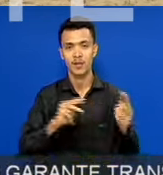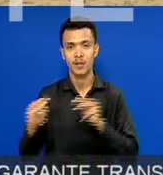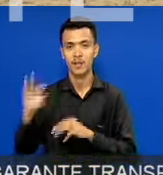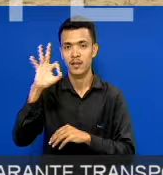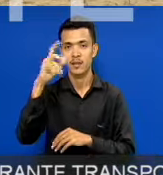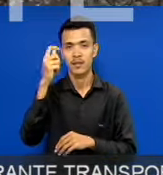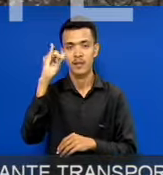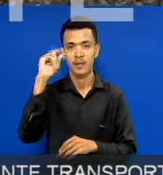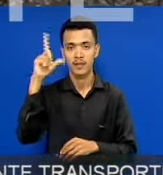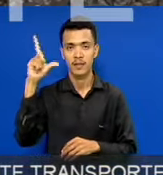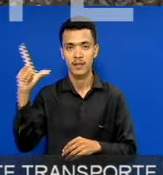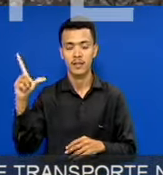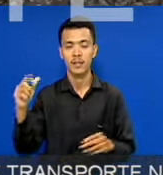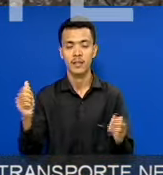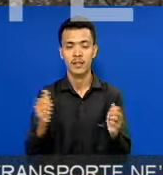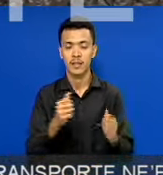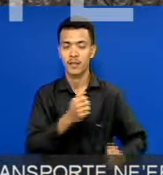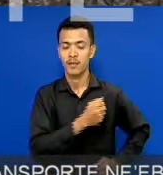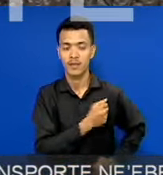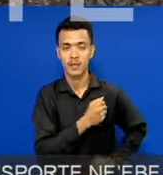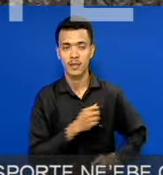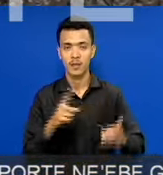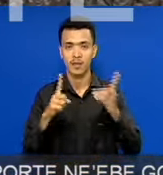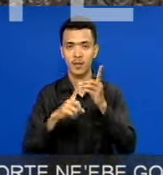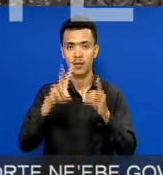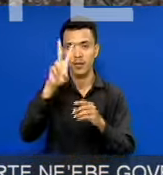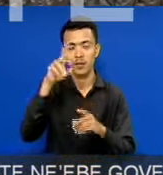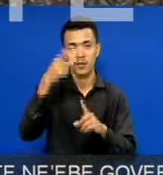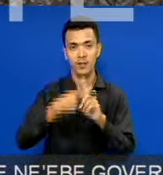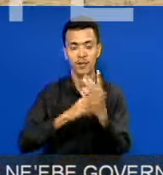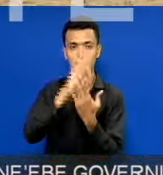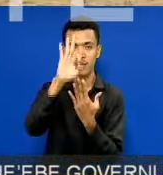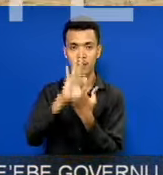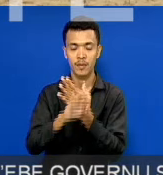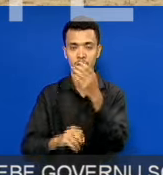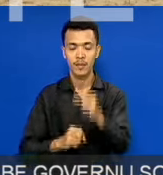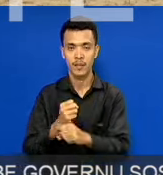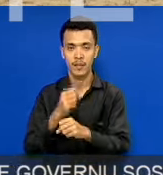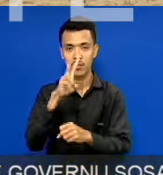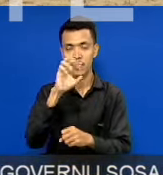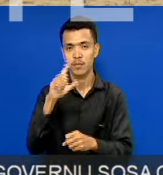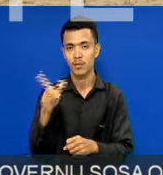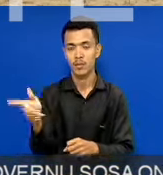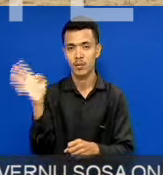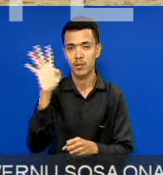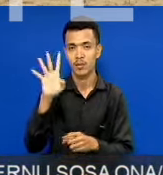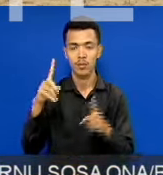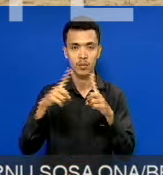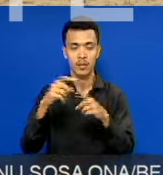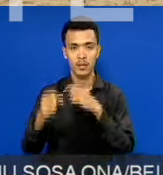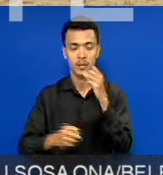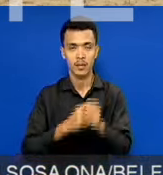falintil FFRTL nebe maka monu ya loron rua fulan febreiro tinari rua runulu resinya tine indene badala runulu resin